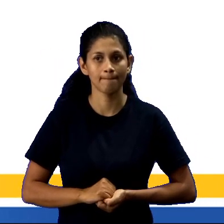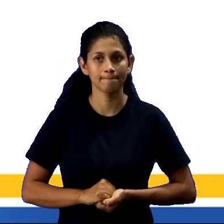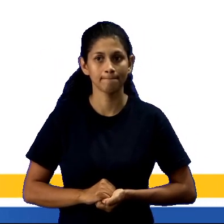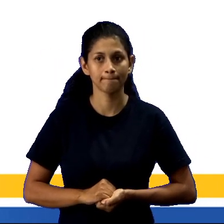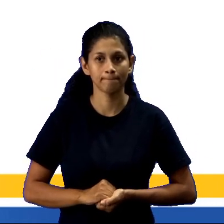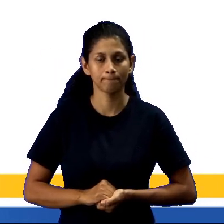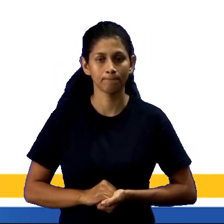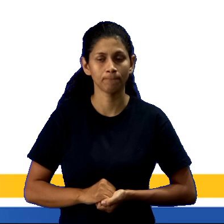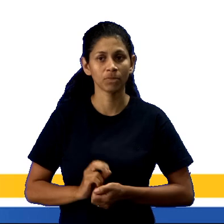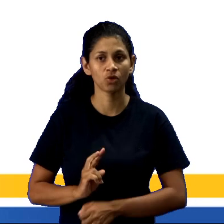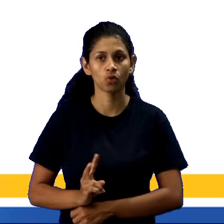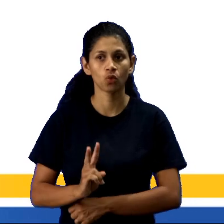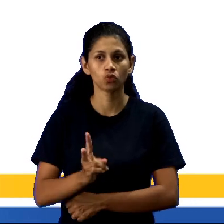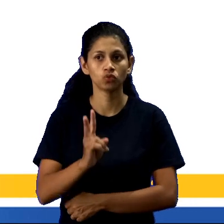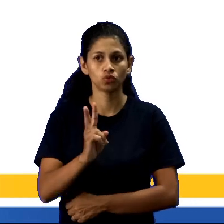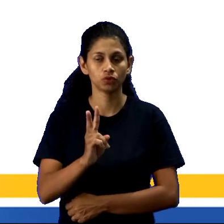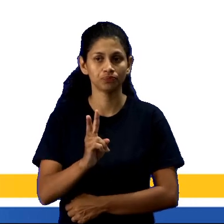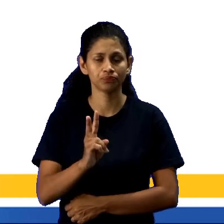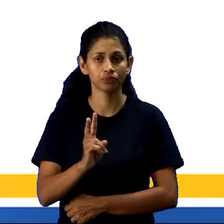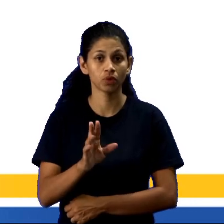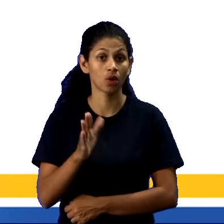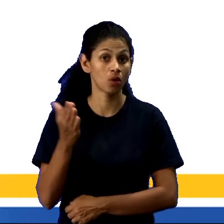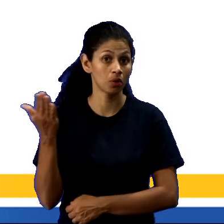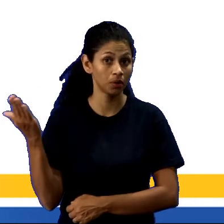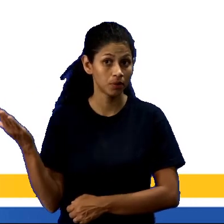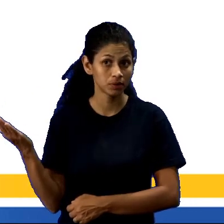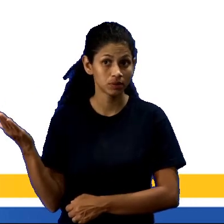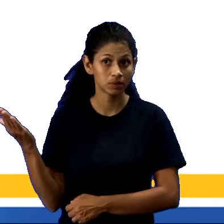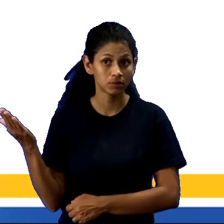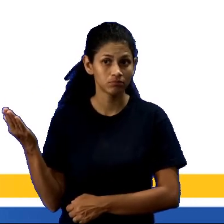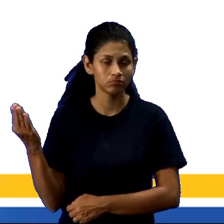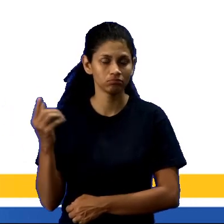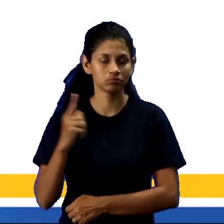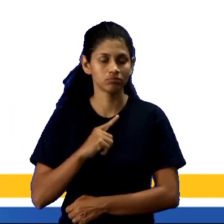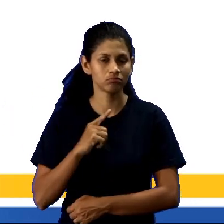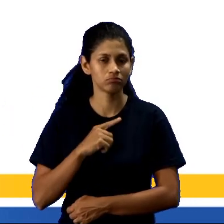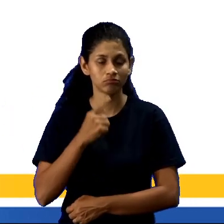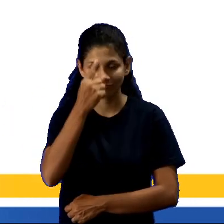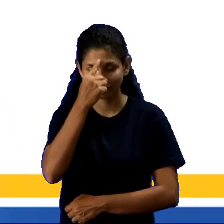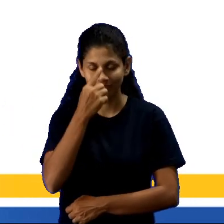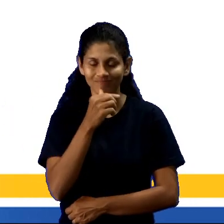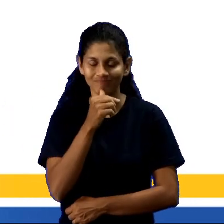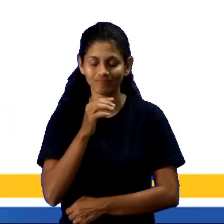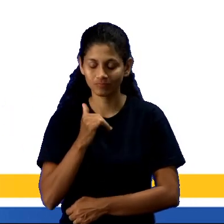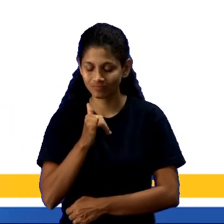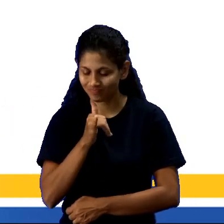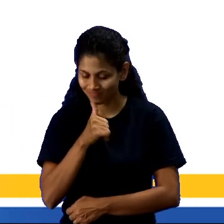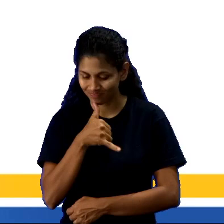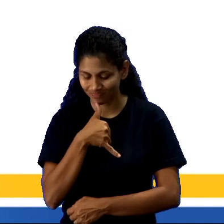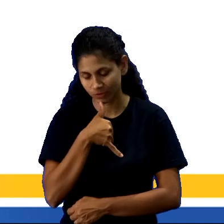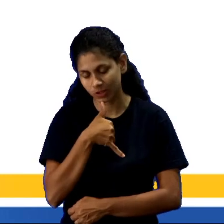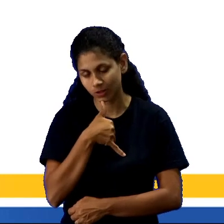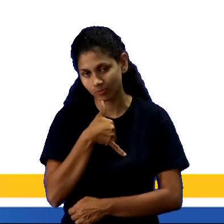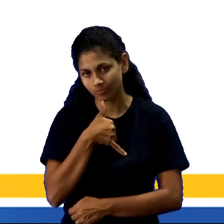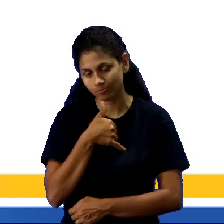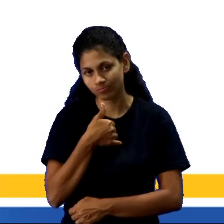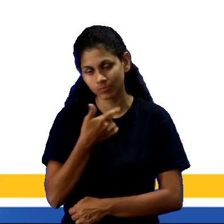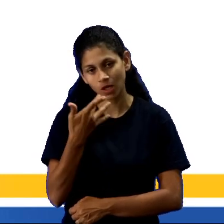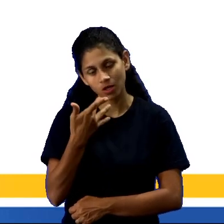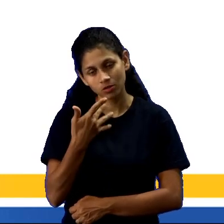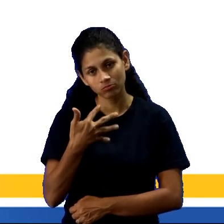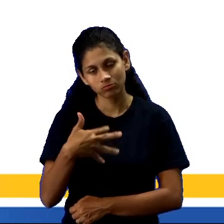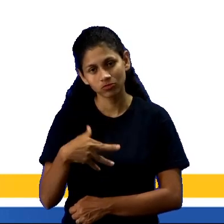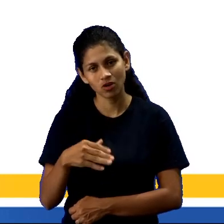Brasileiro. Continuando, gente, olha só, nós vemos uma imagem muito triste, né, de uma criança com o rosto